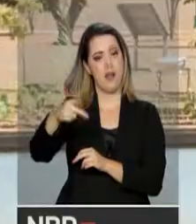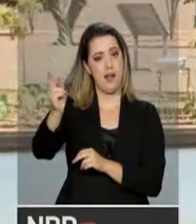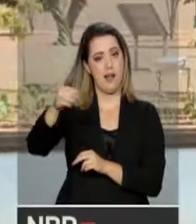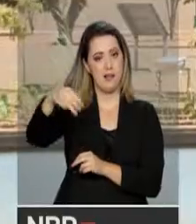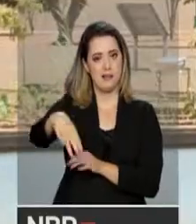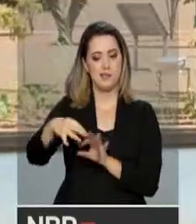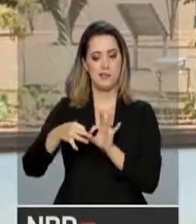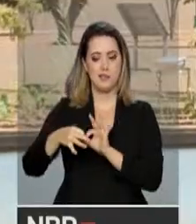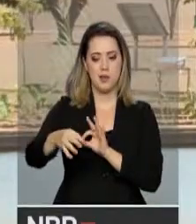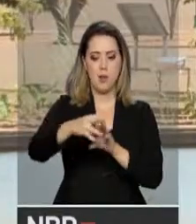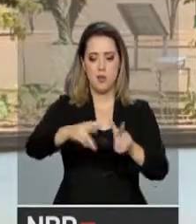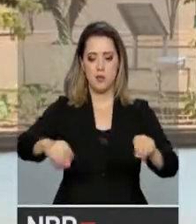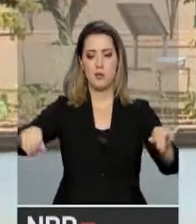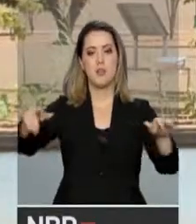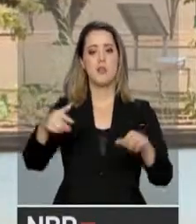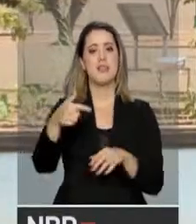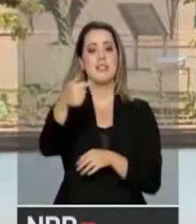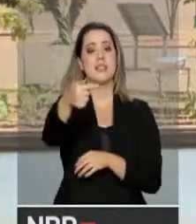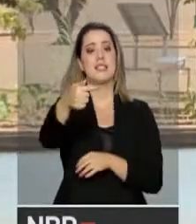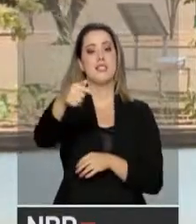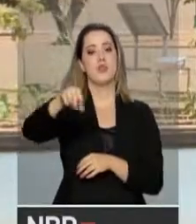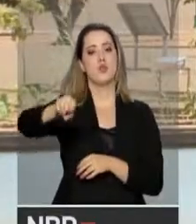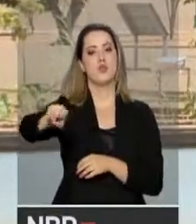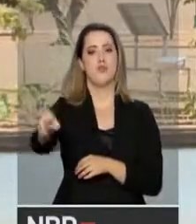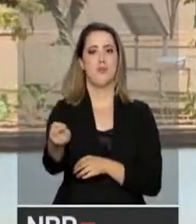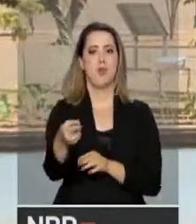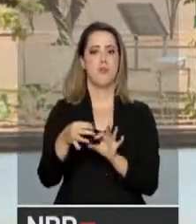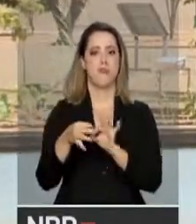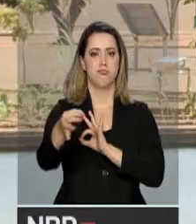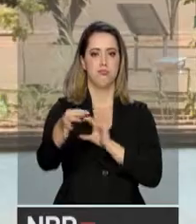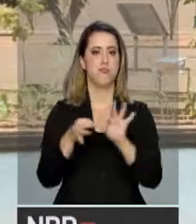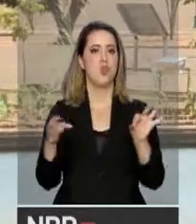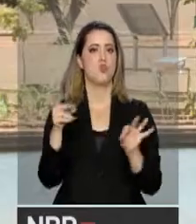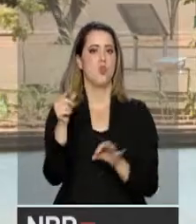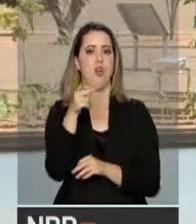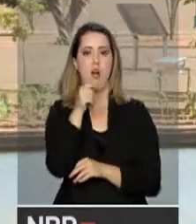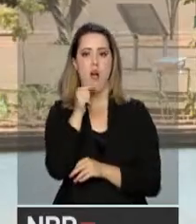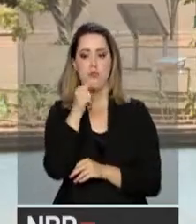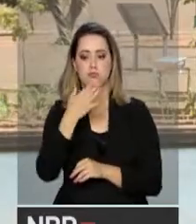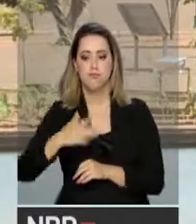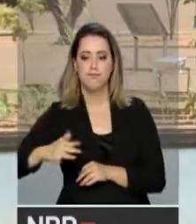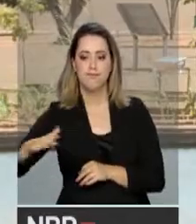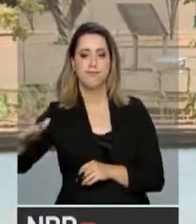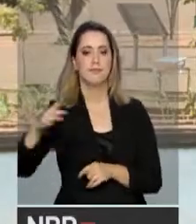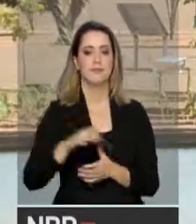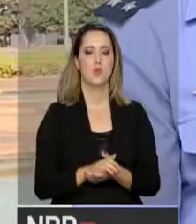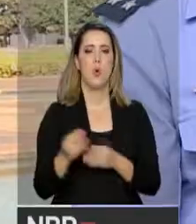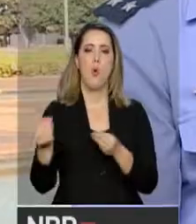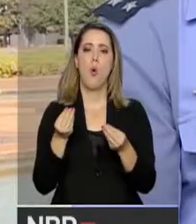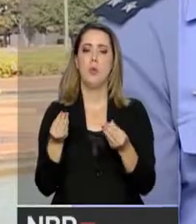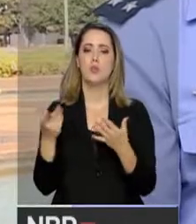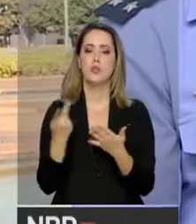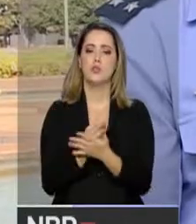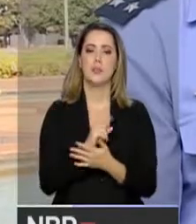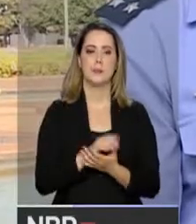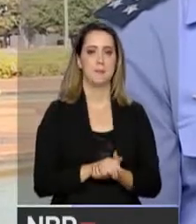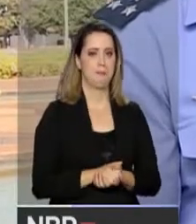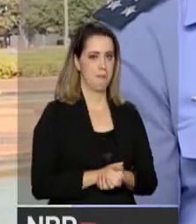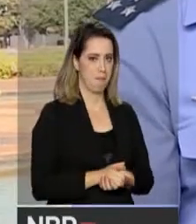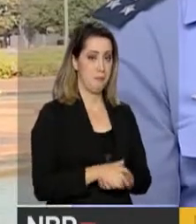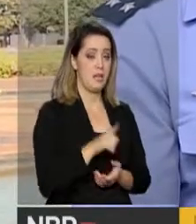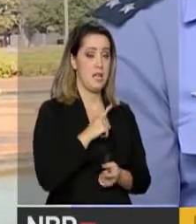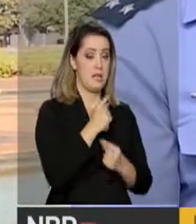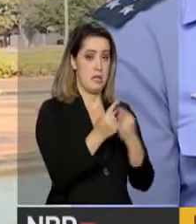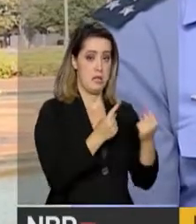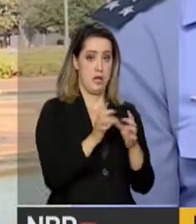mais de 7 mil quilômetros só de fronteiras marítimas, como é a atuação estratégica de cada força? Cada força tem